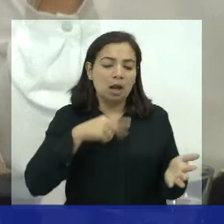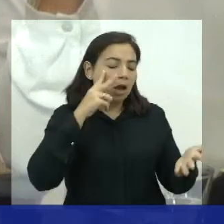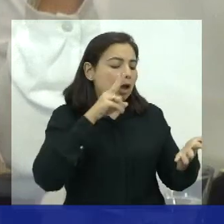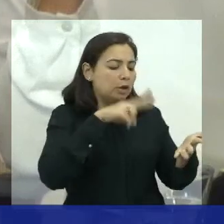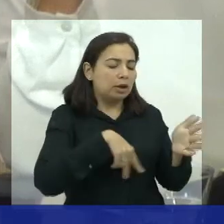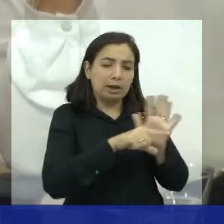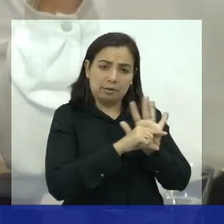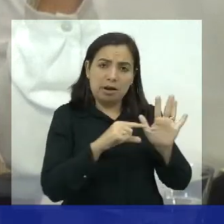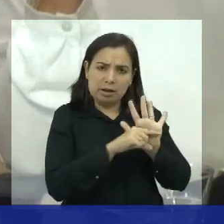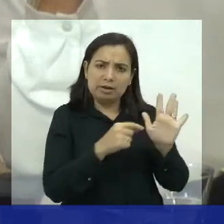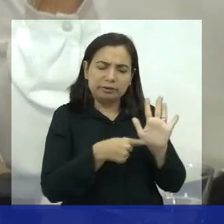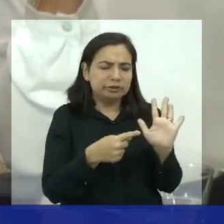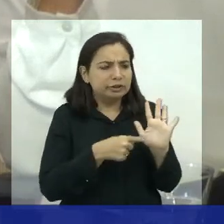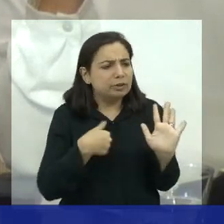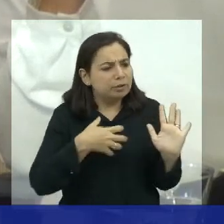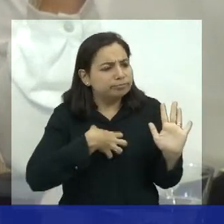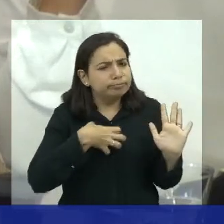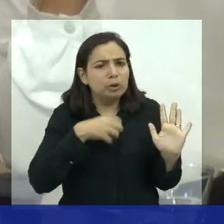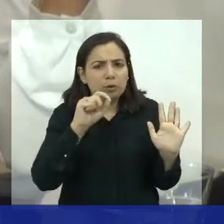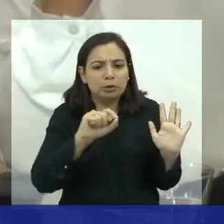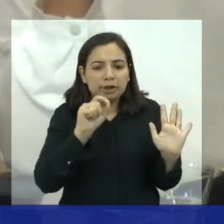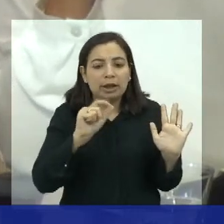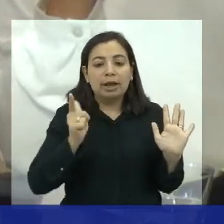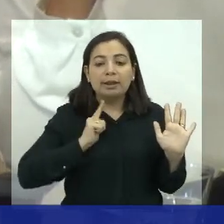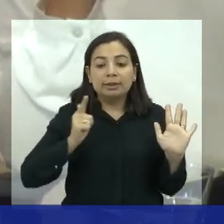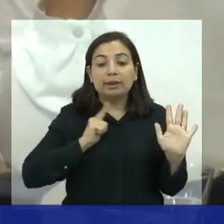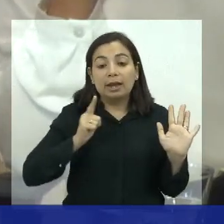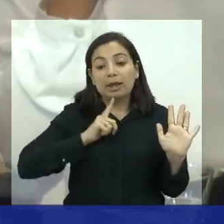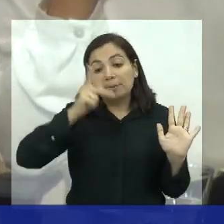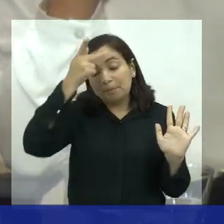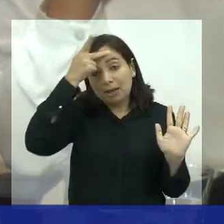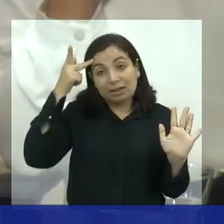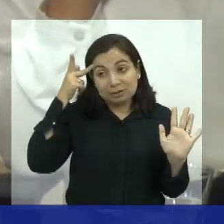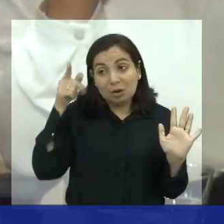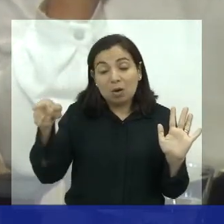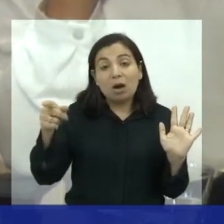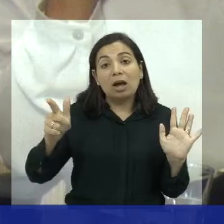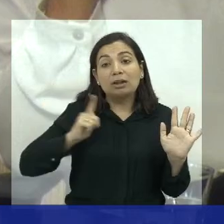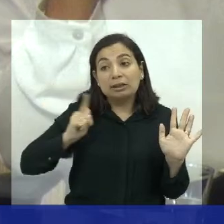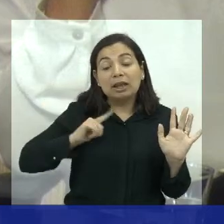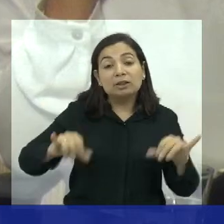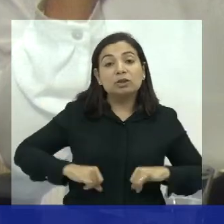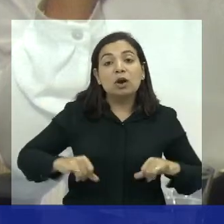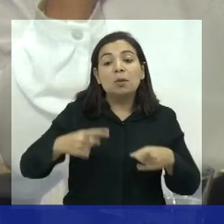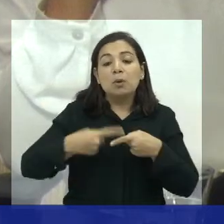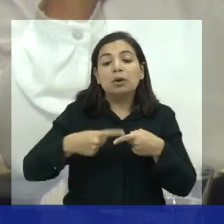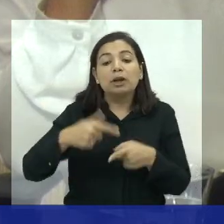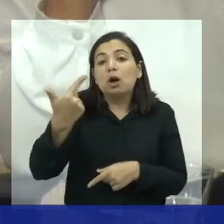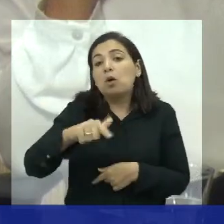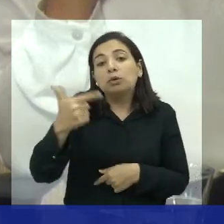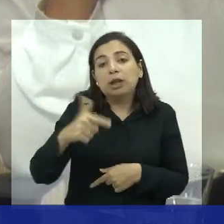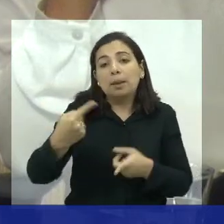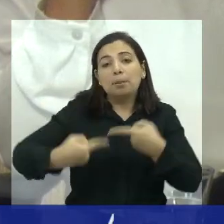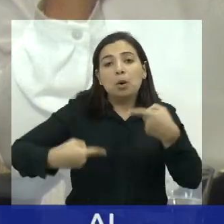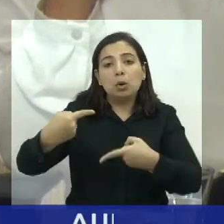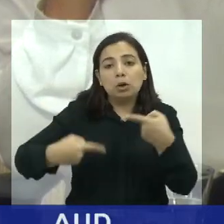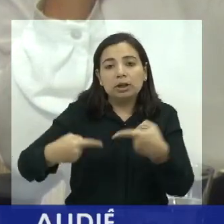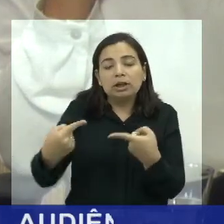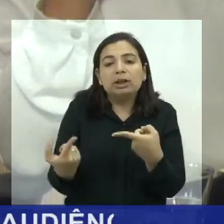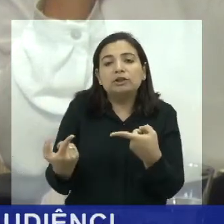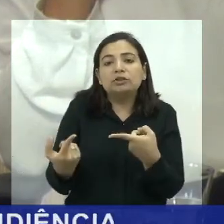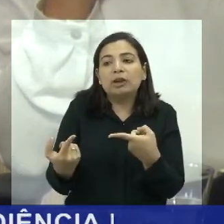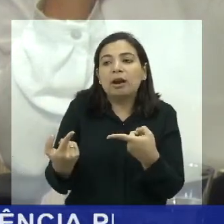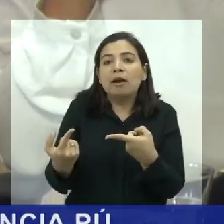às pessoas que sofrem por uma ausência de política habitacional. Gente, a pessoa só ocupa